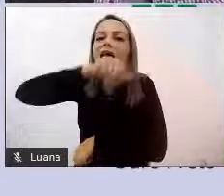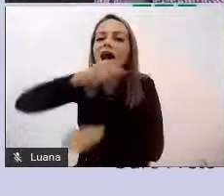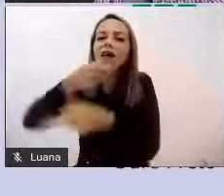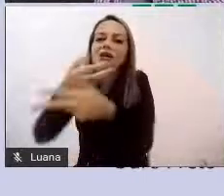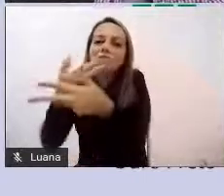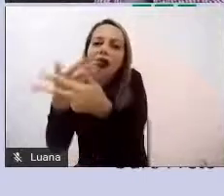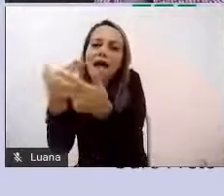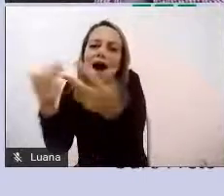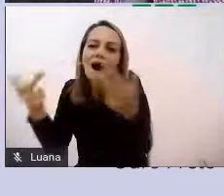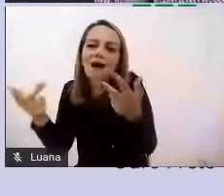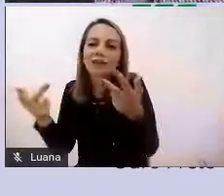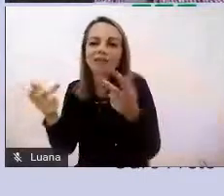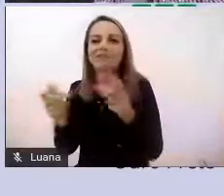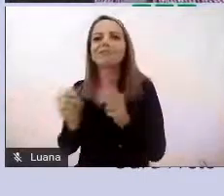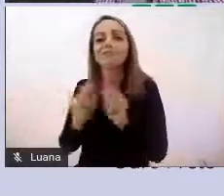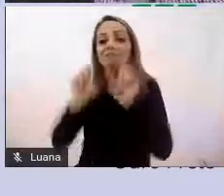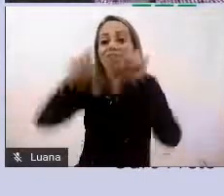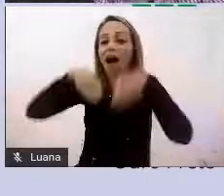Então,